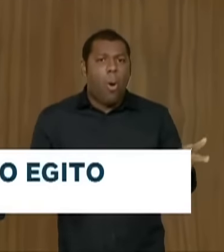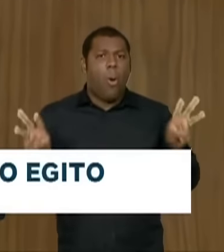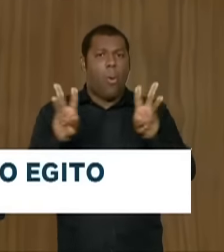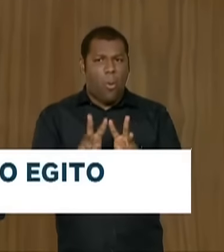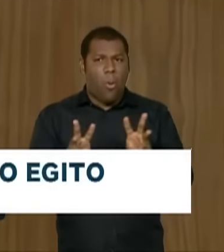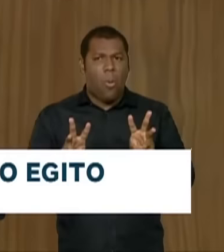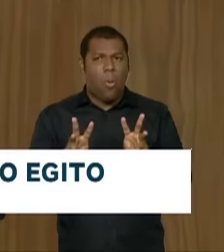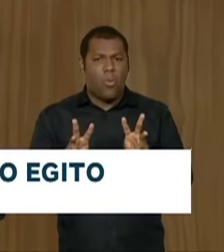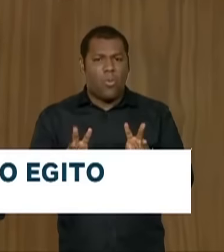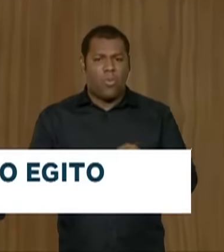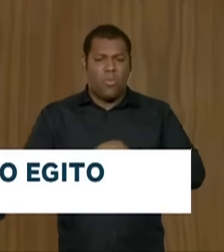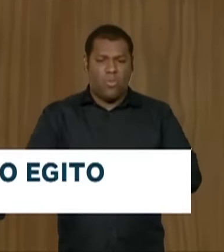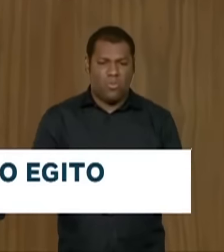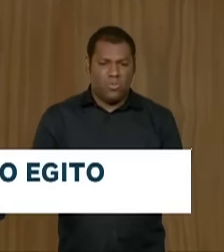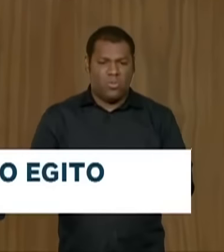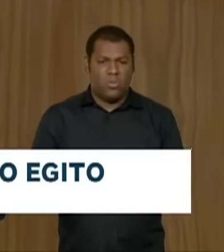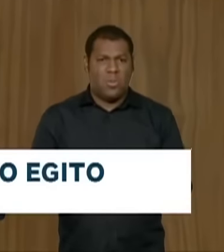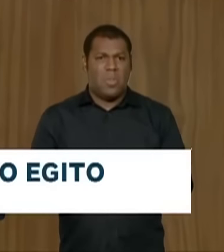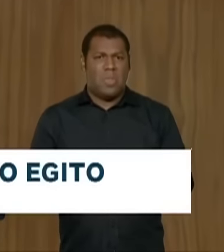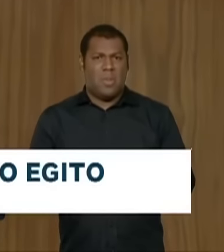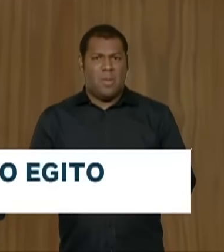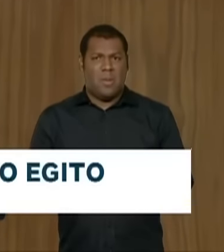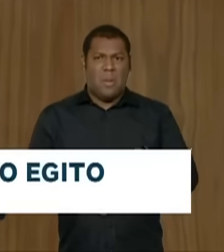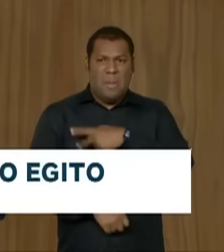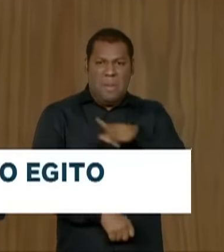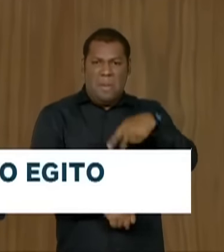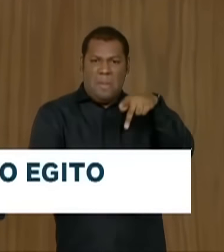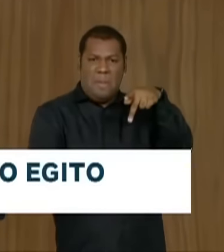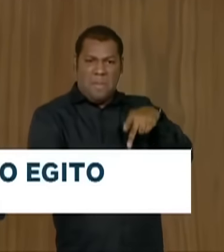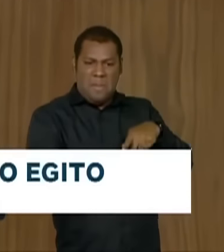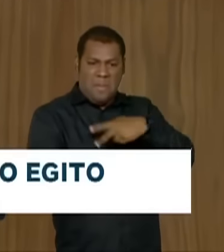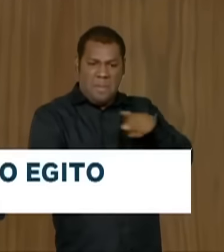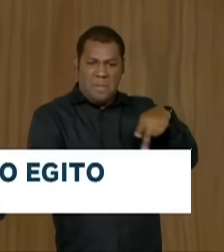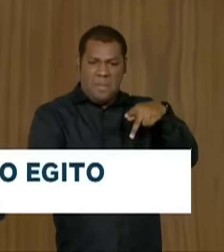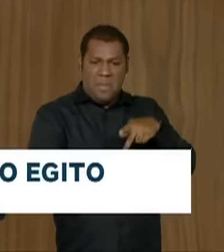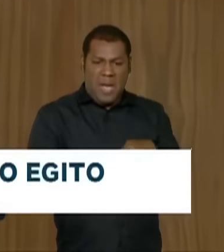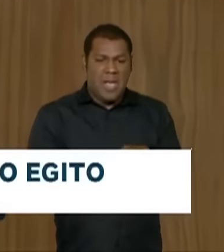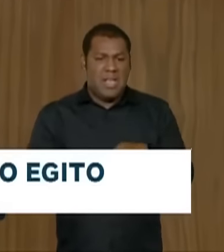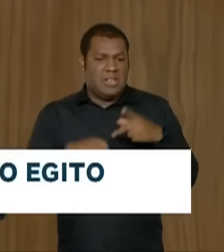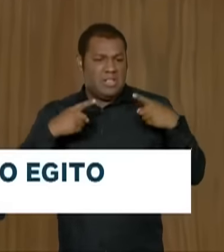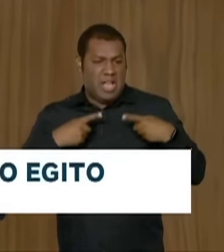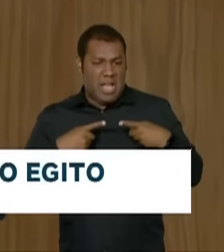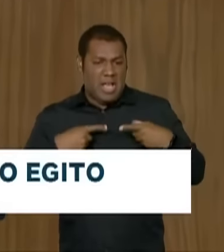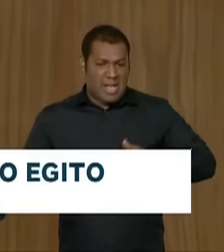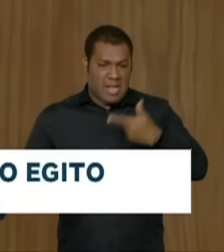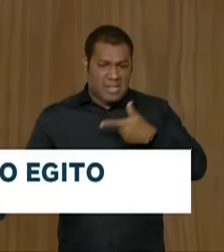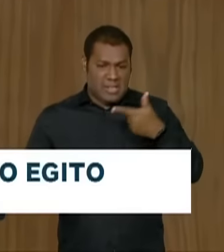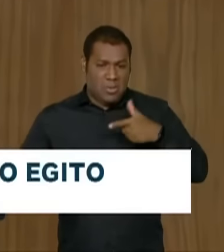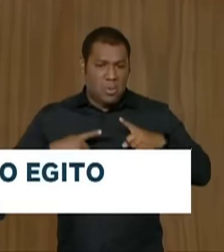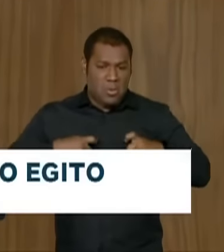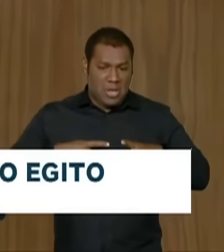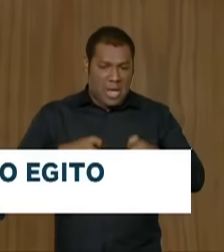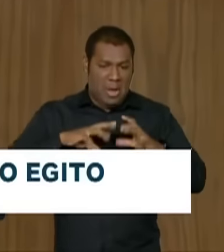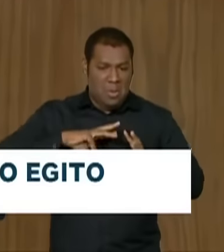seja governada pelos países que saíram vitoriosos ou perdedores da Segunda Guerra Mundial.